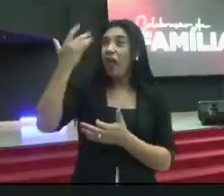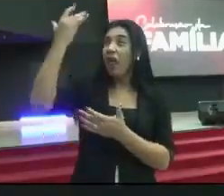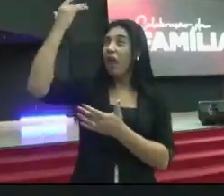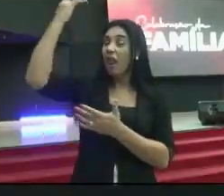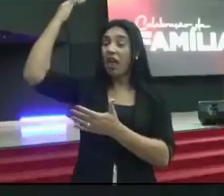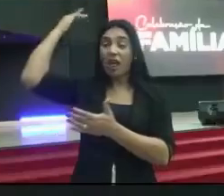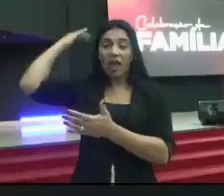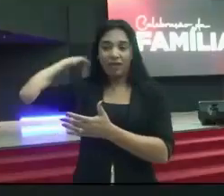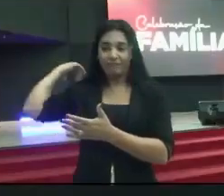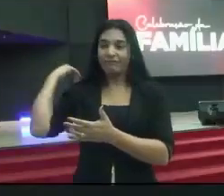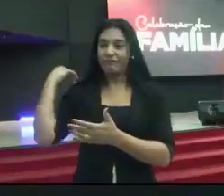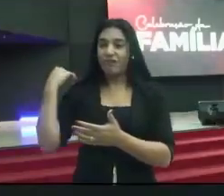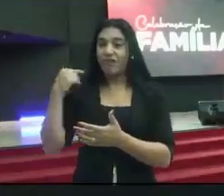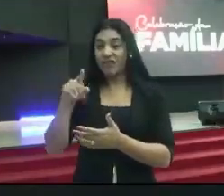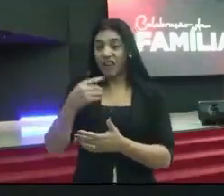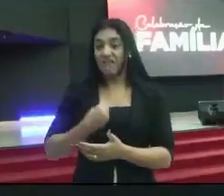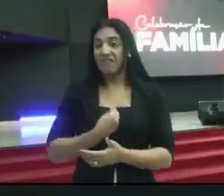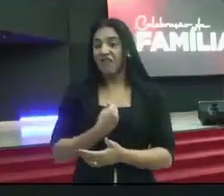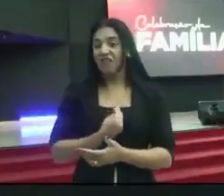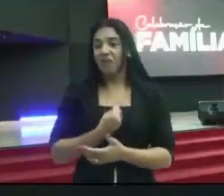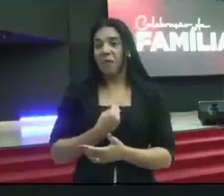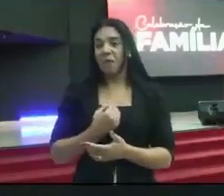Você não está vivo por acaso.